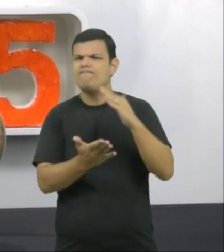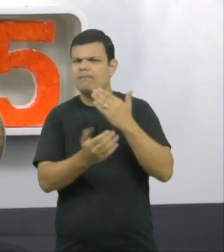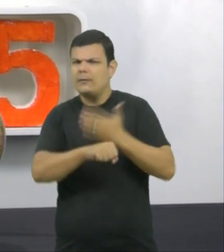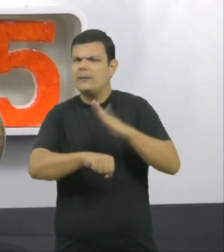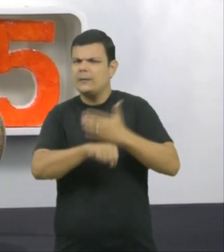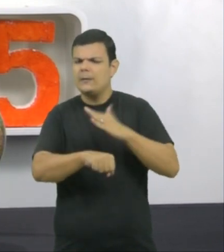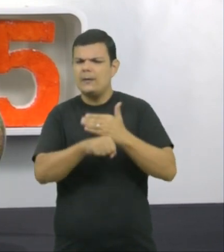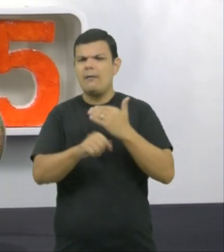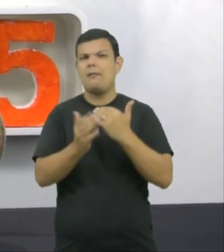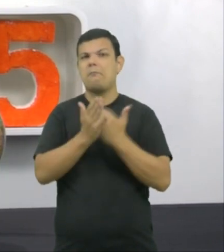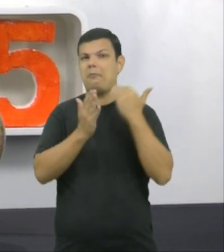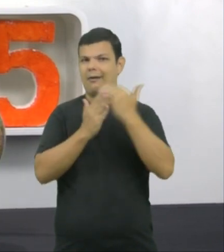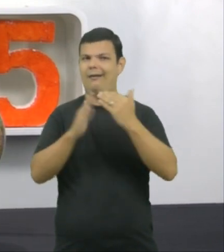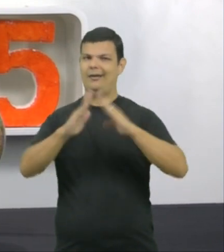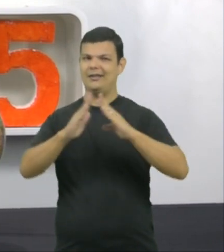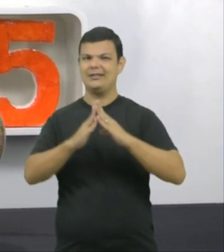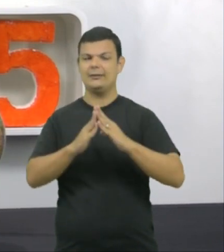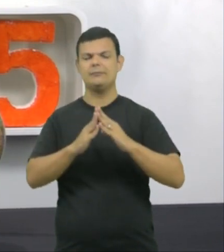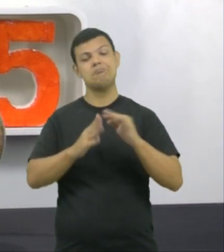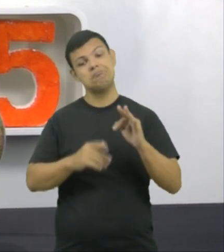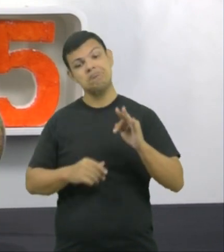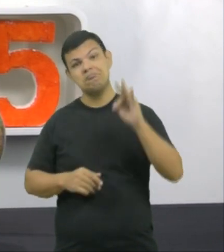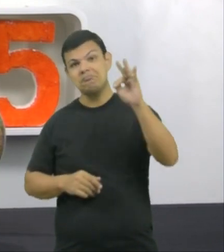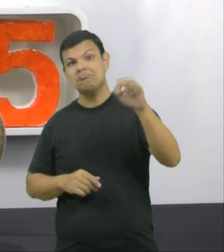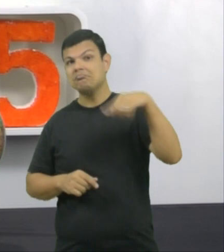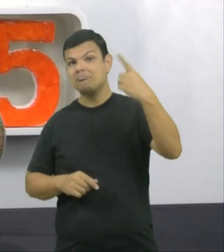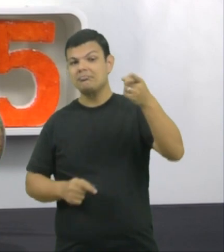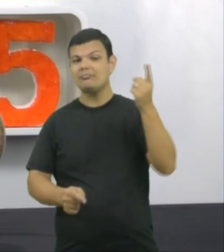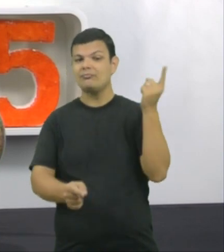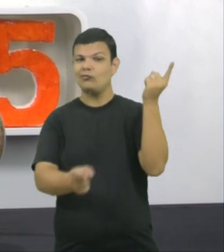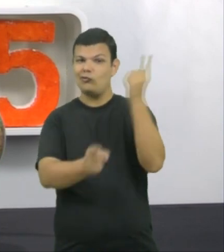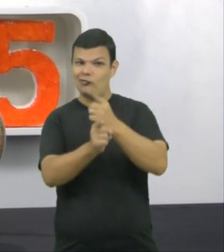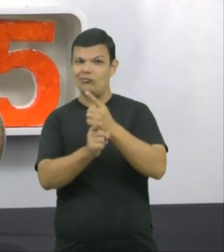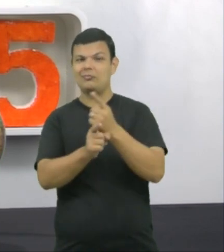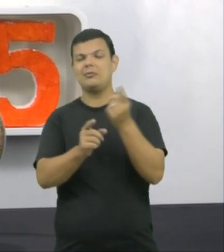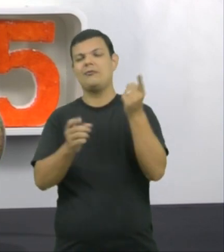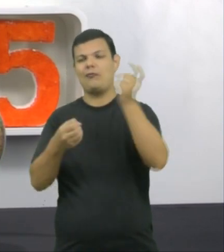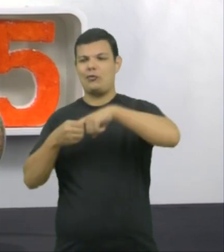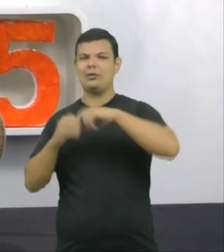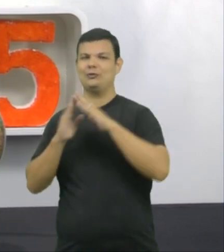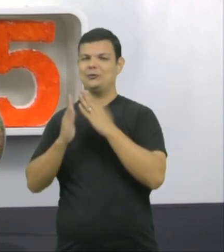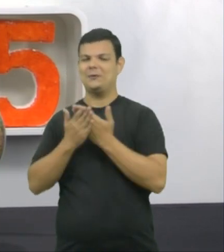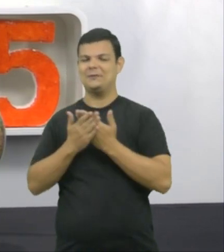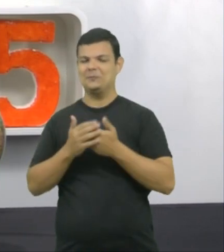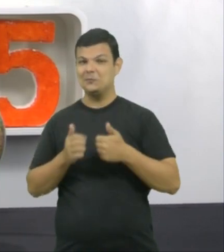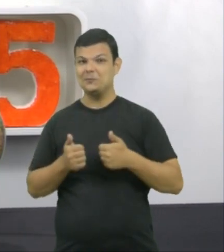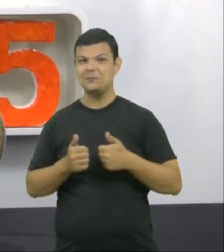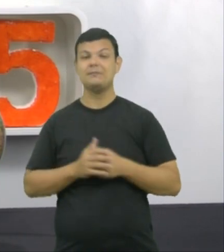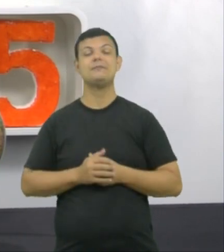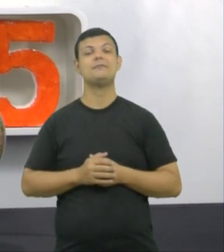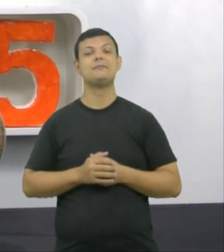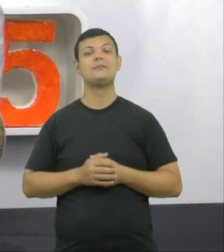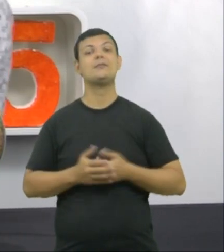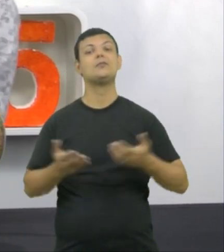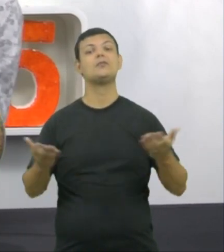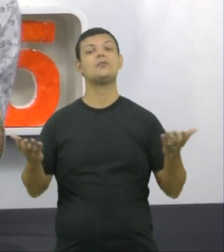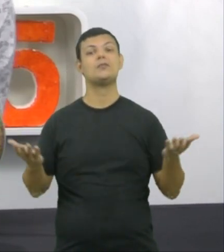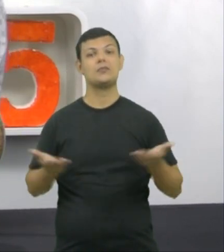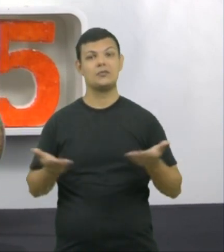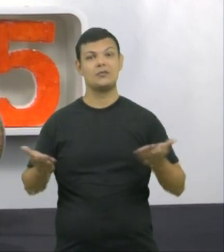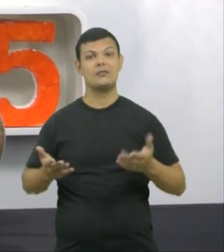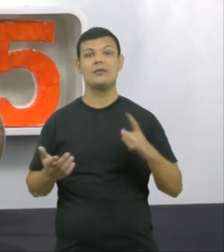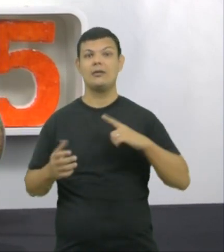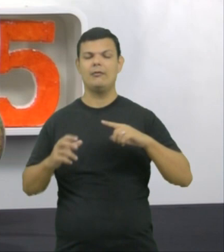em casa e futuramente, espero que em pouco tempo, na nossa escola novamente, tá certo? Bom, hoje nós temos um